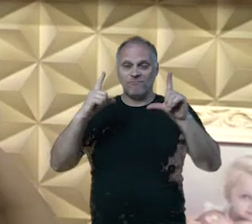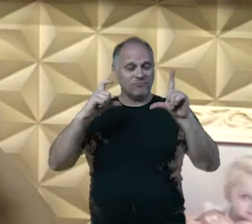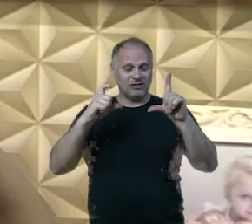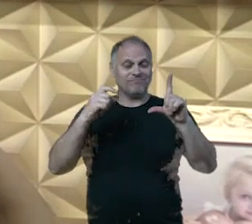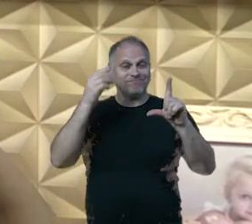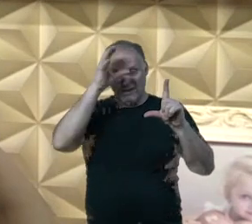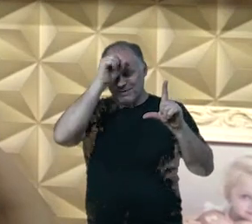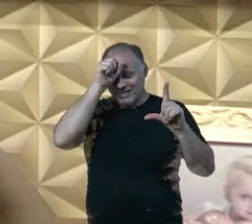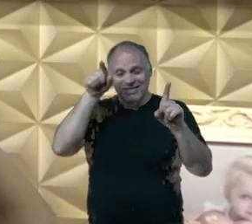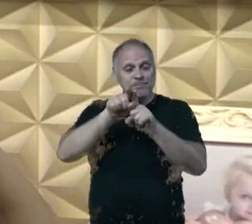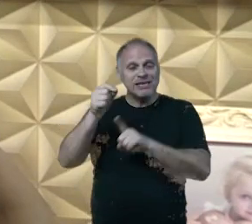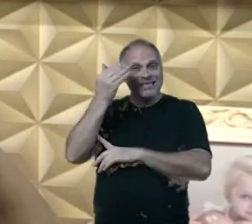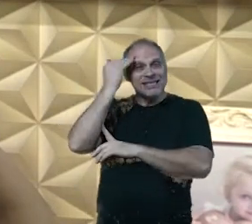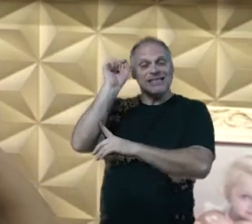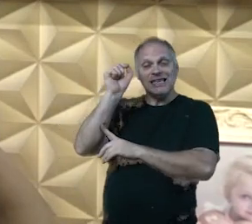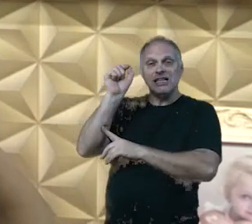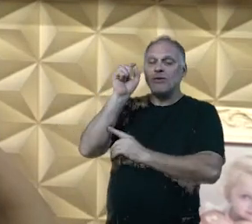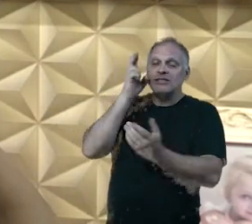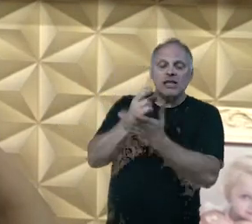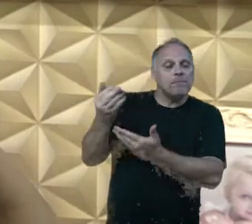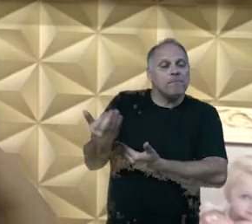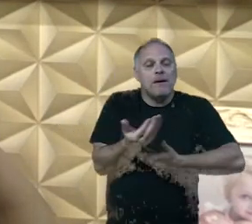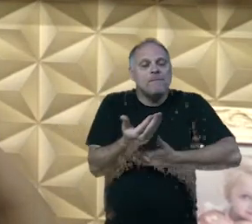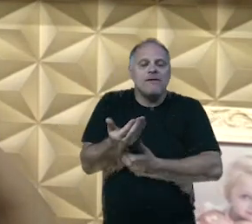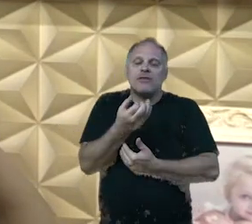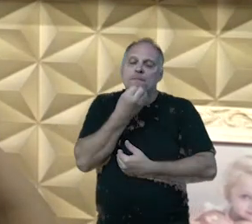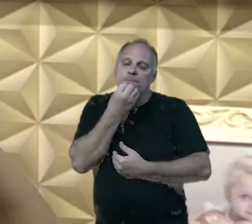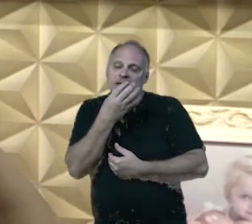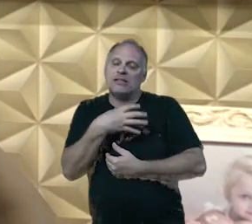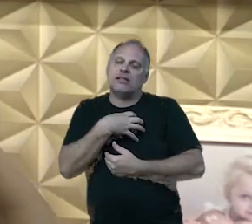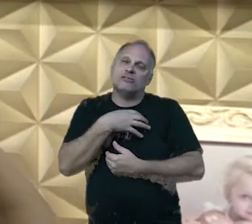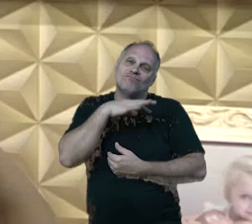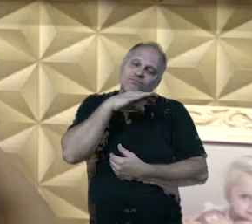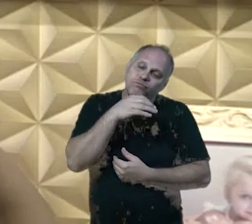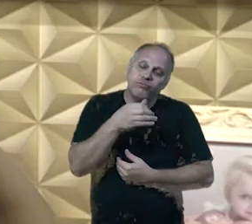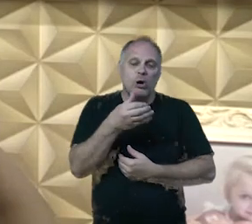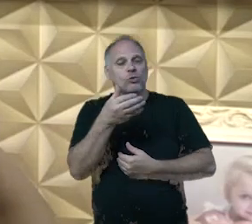também que nem sempre o bebê vai estar gripadinho, vai ter que remarcar,